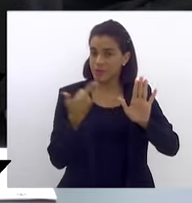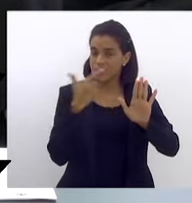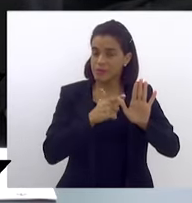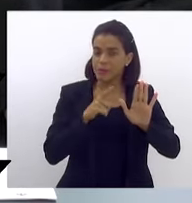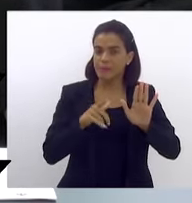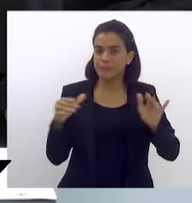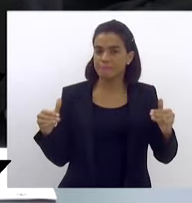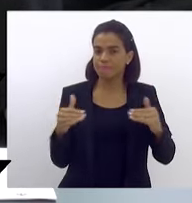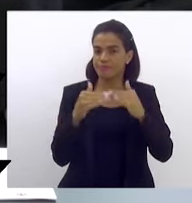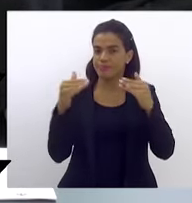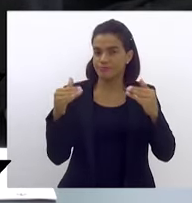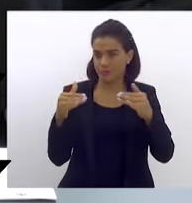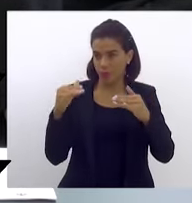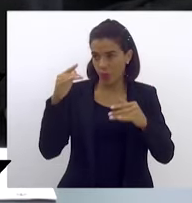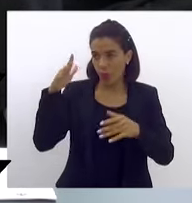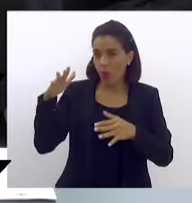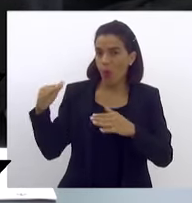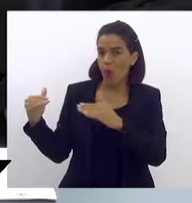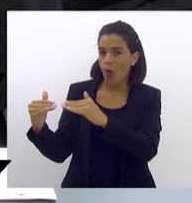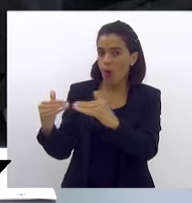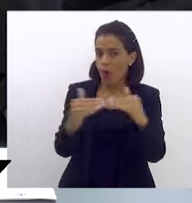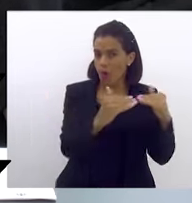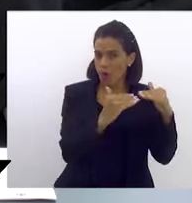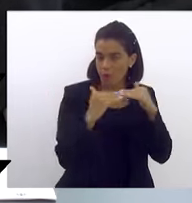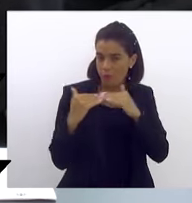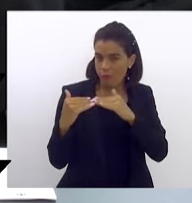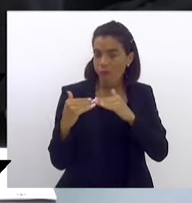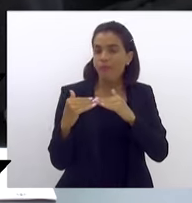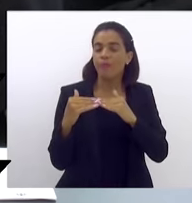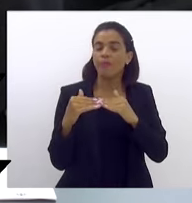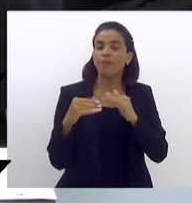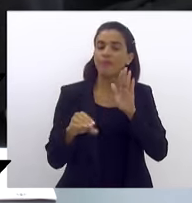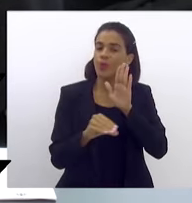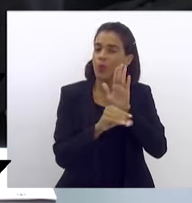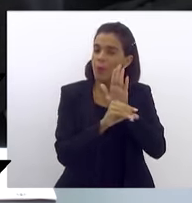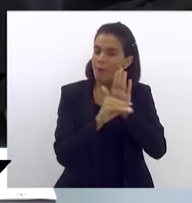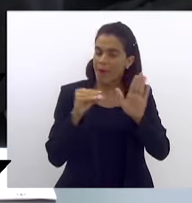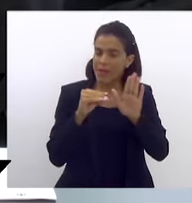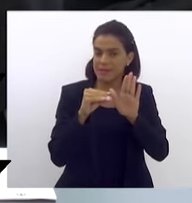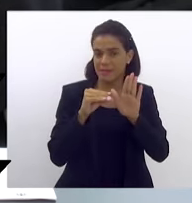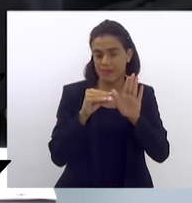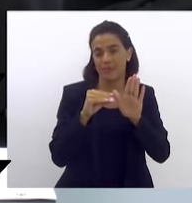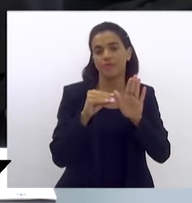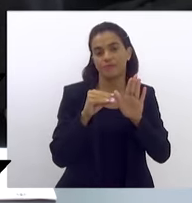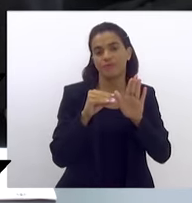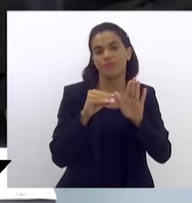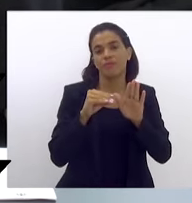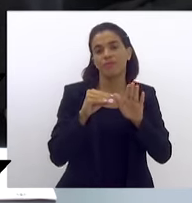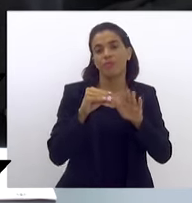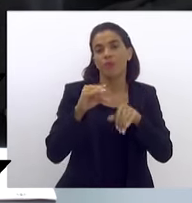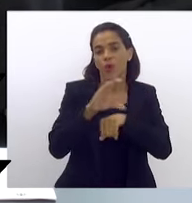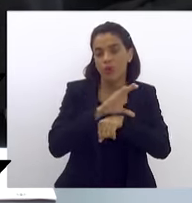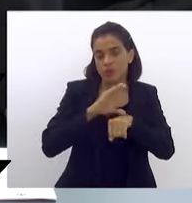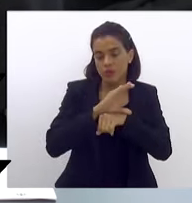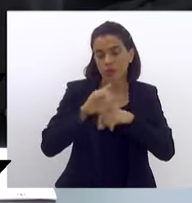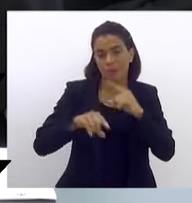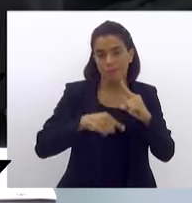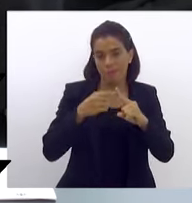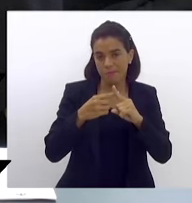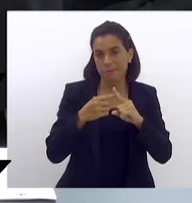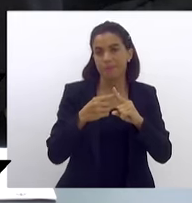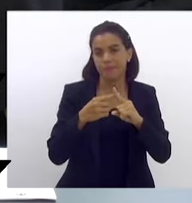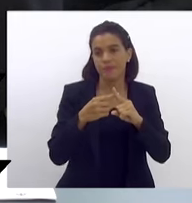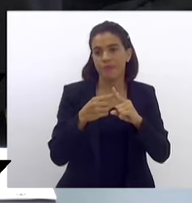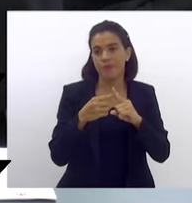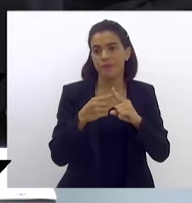um acordo um proj um parecer que fosse eh pela constitucionalidade com emenda A não ser que o deputado não entend disse Deputado min vai pedir Vista